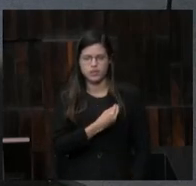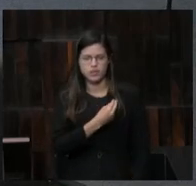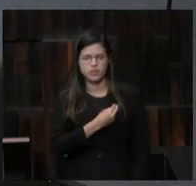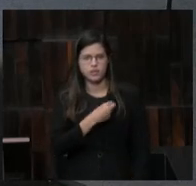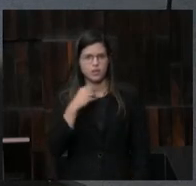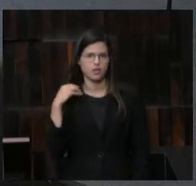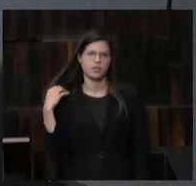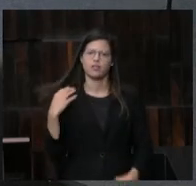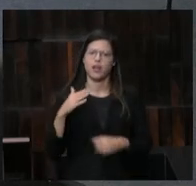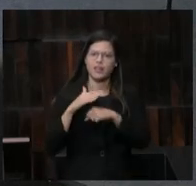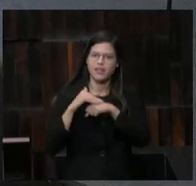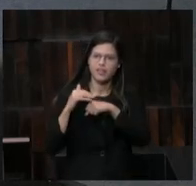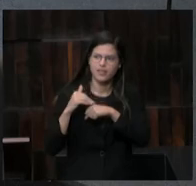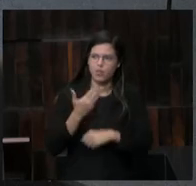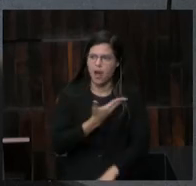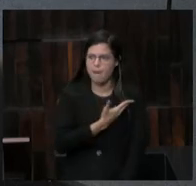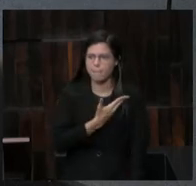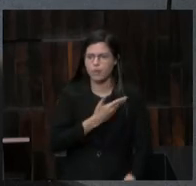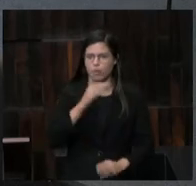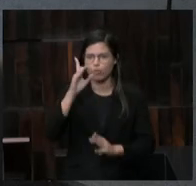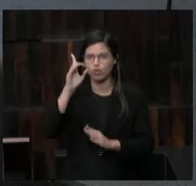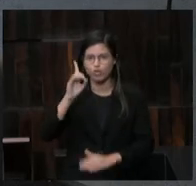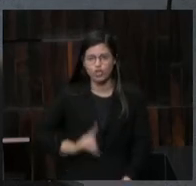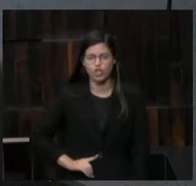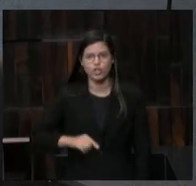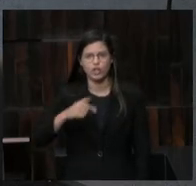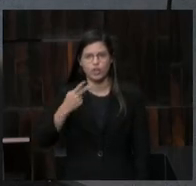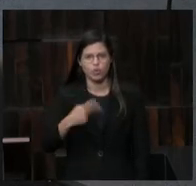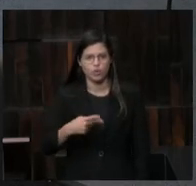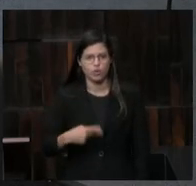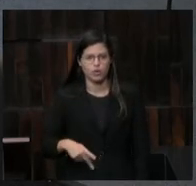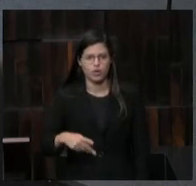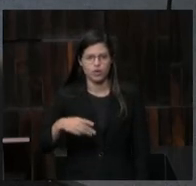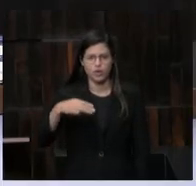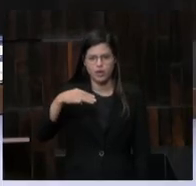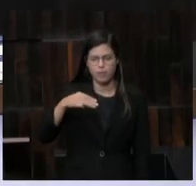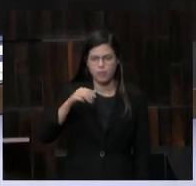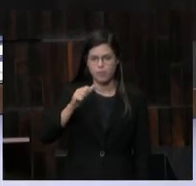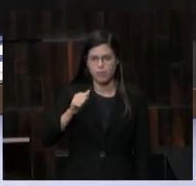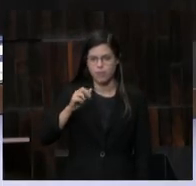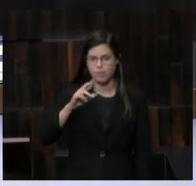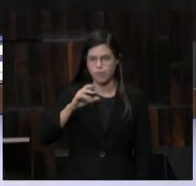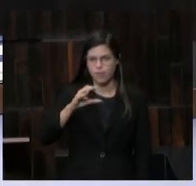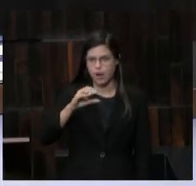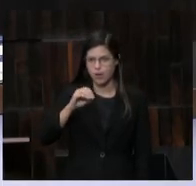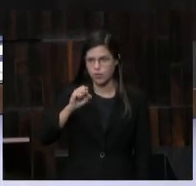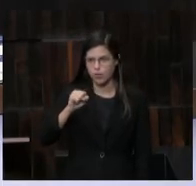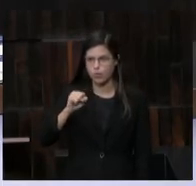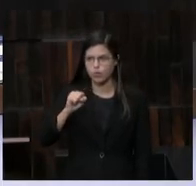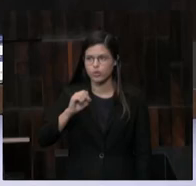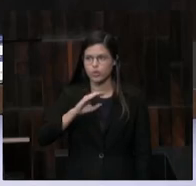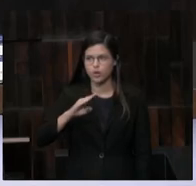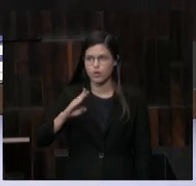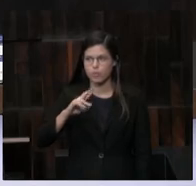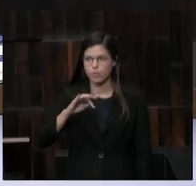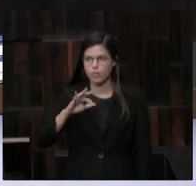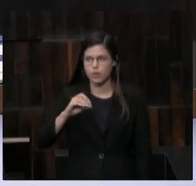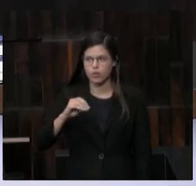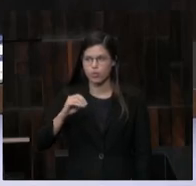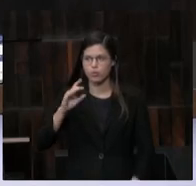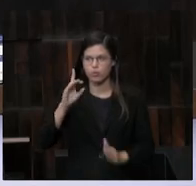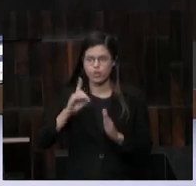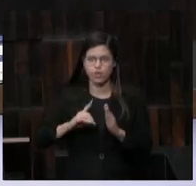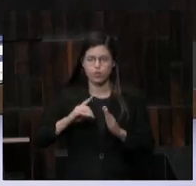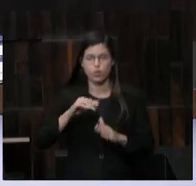nosso querido amigo e diretor dessa casa, o doutor Marcos Brito, né, o diretor-geral da LERJ, que sempre